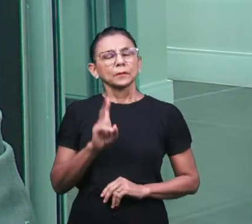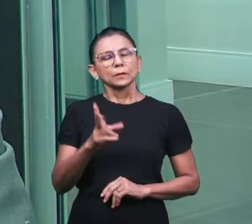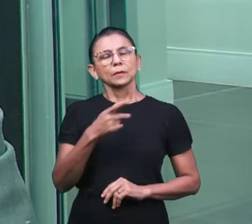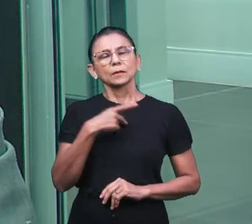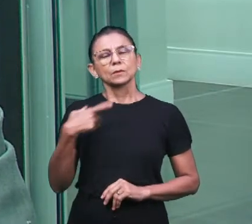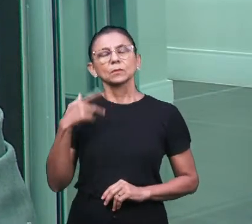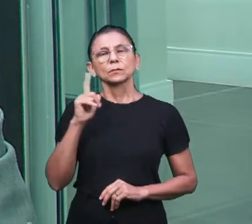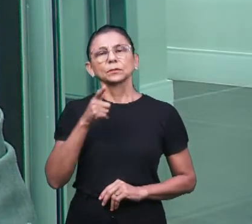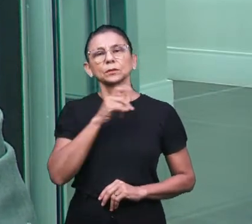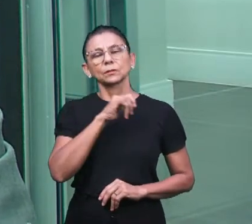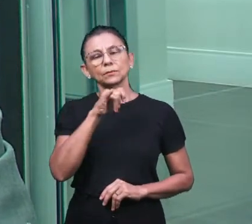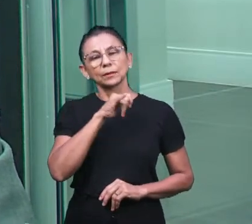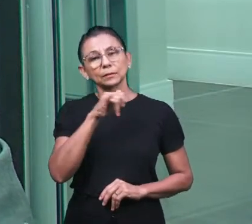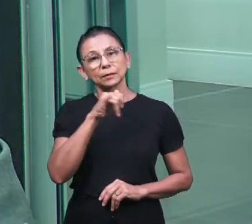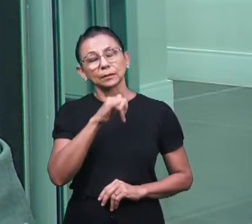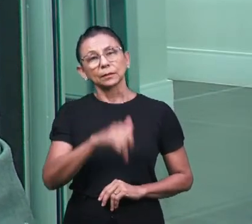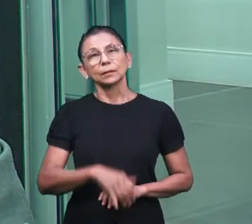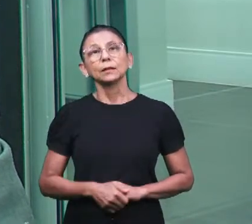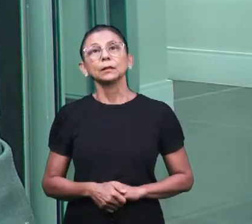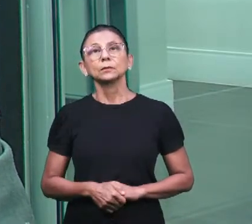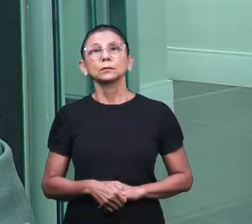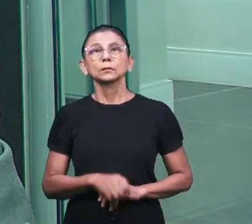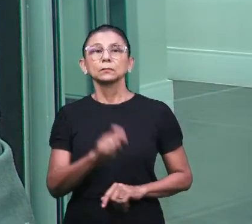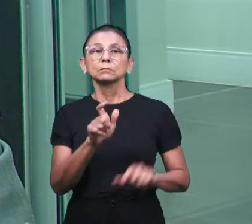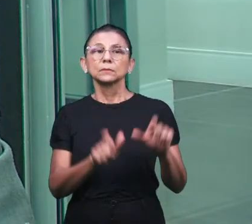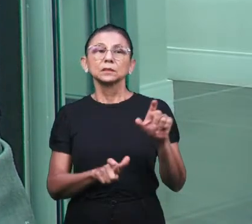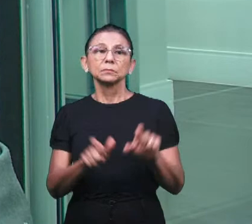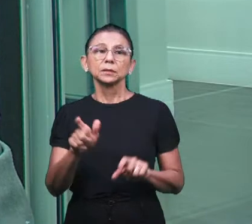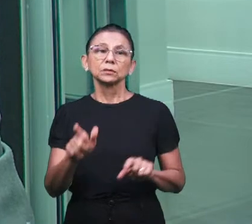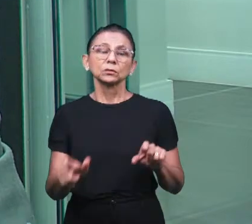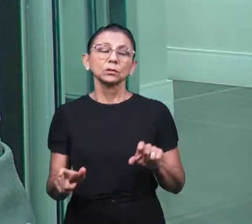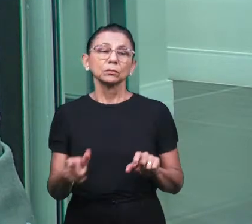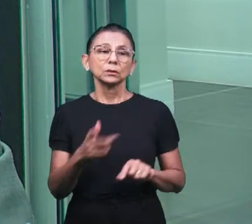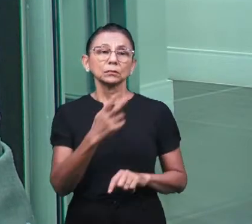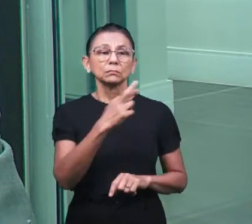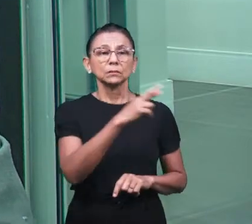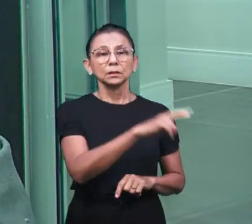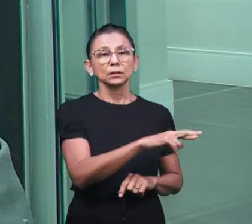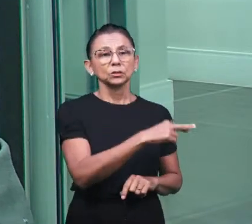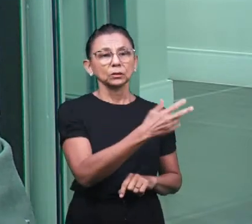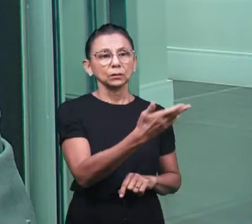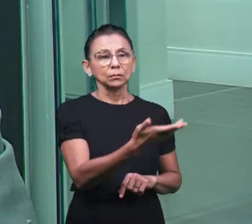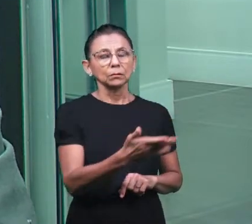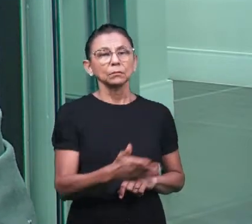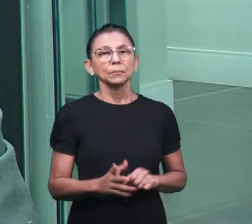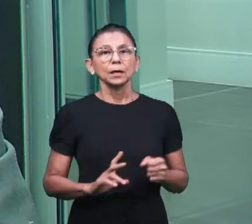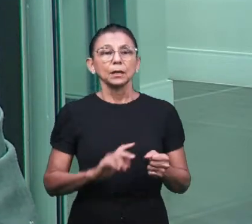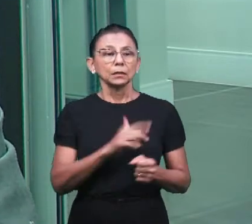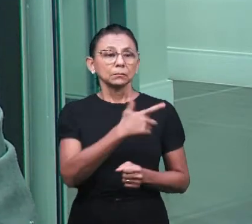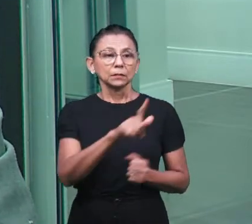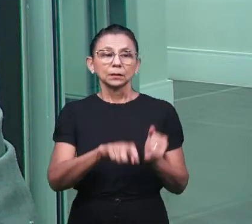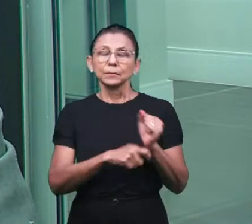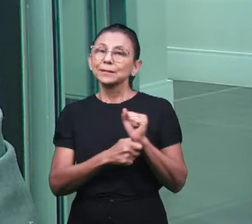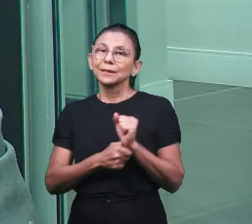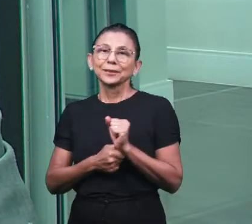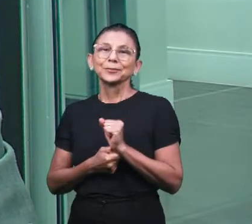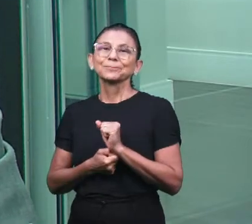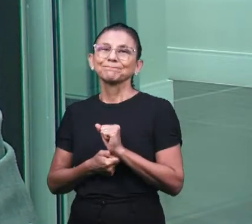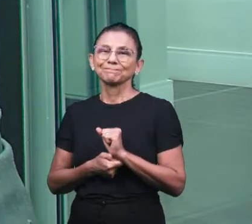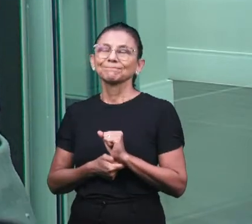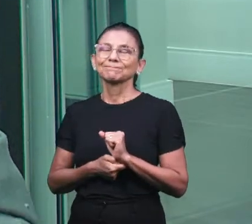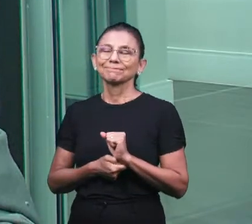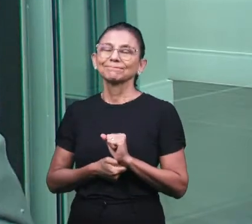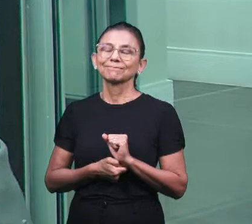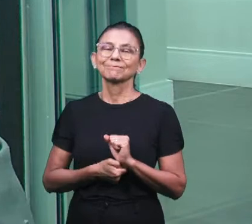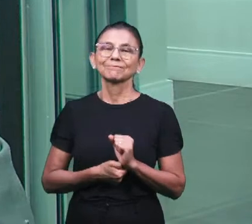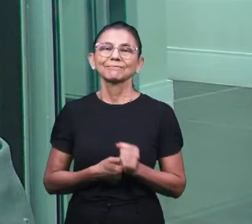constantemente, né? Que as pessoas estão à volta aí, mas o mistério é mistério. E aí Deus tem feito